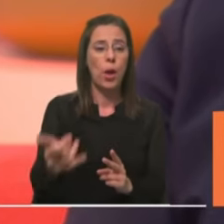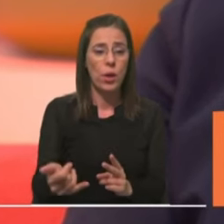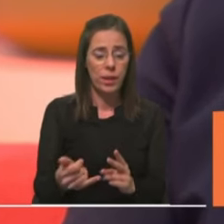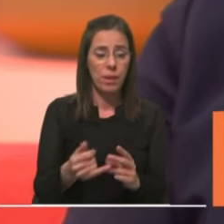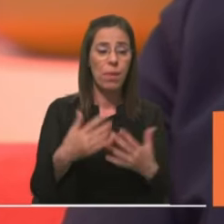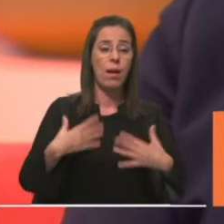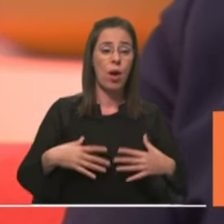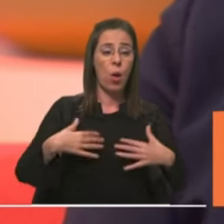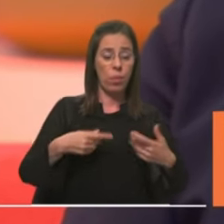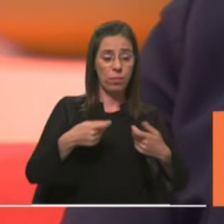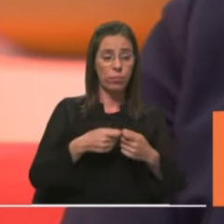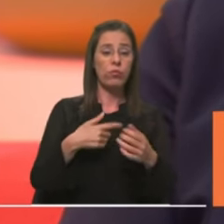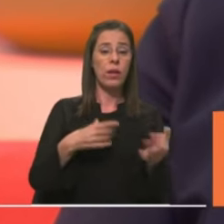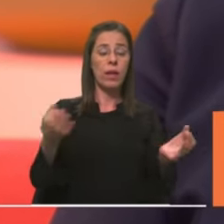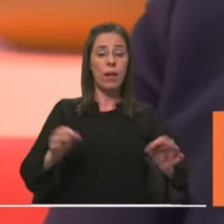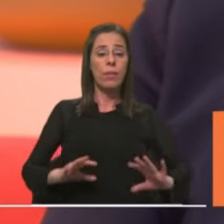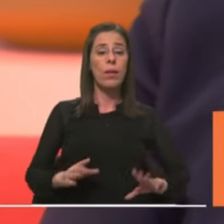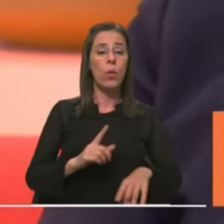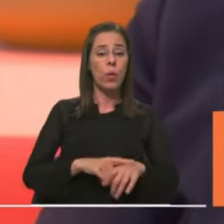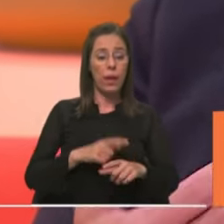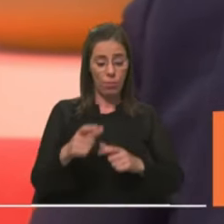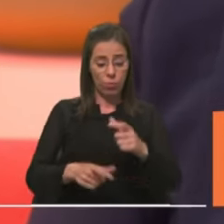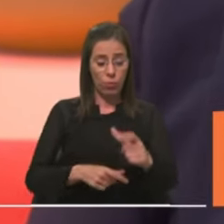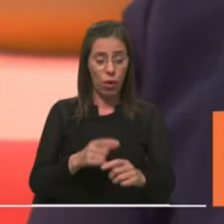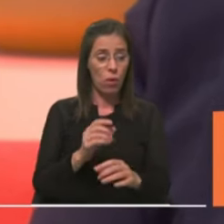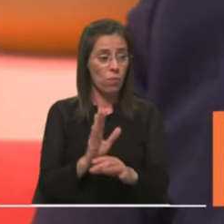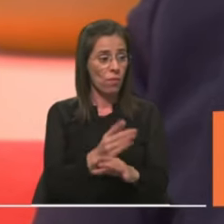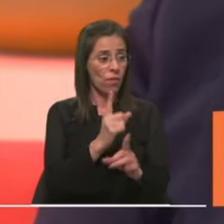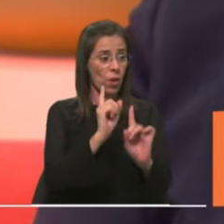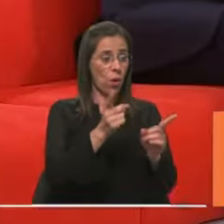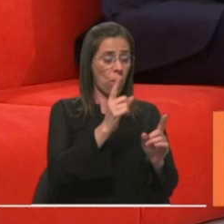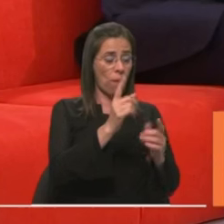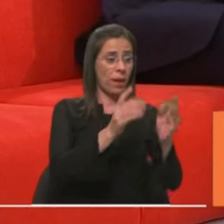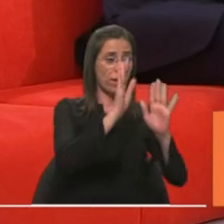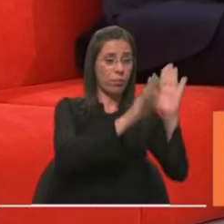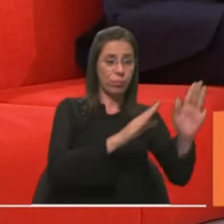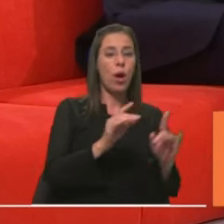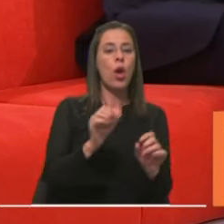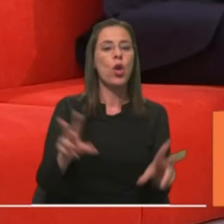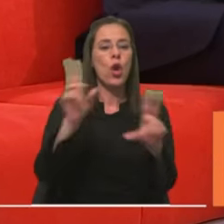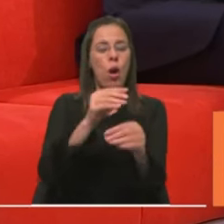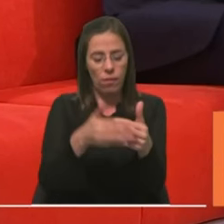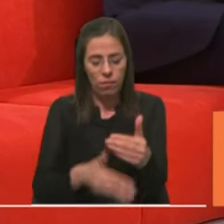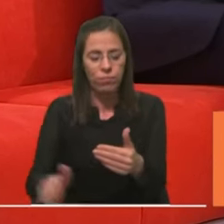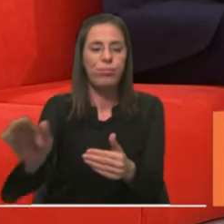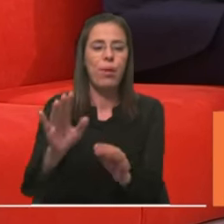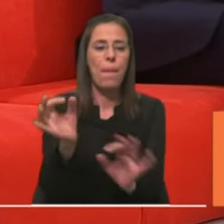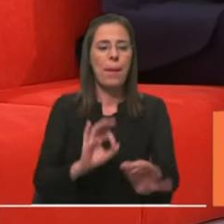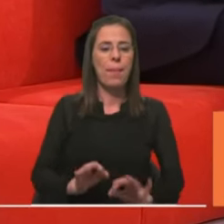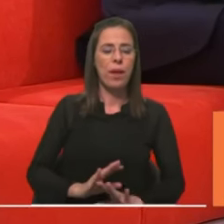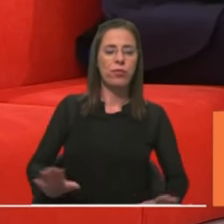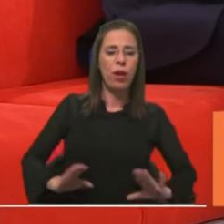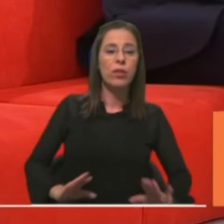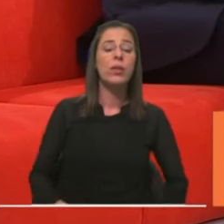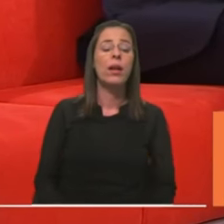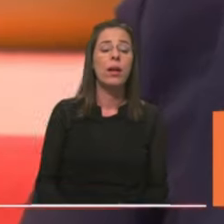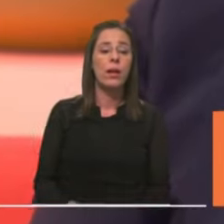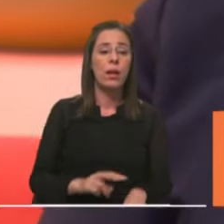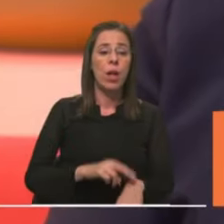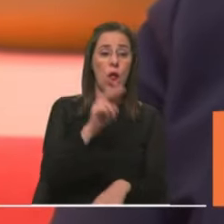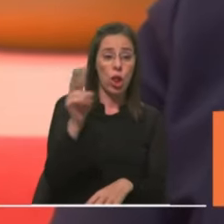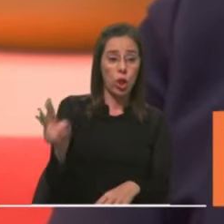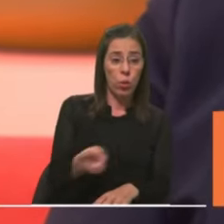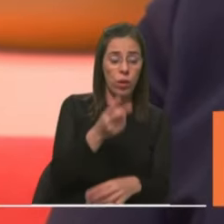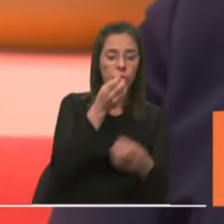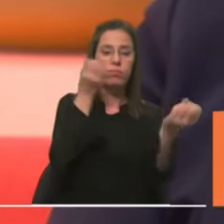Estação porque já estávamos lá está o tal ciclo já estávamos a começar a produzir as coisas da próxima Estação pronto isto em duas horas foi